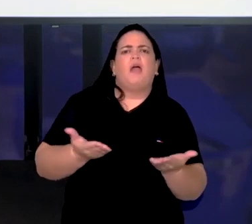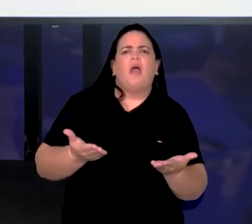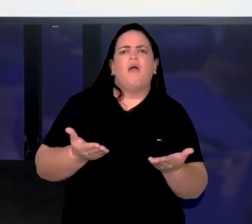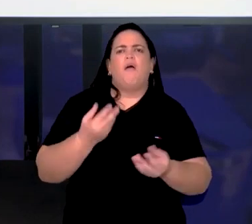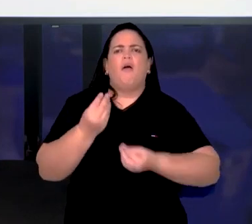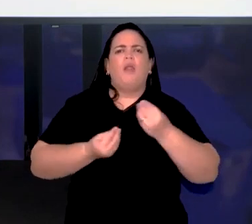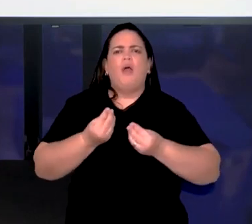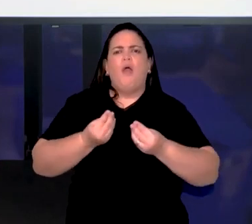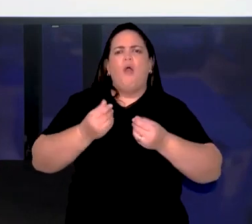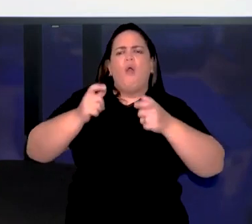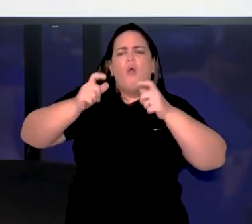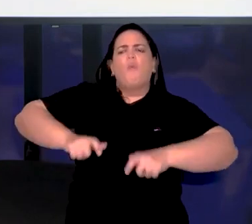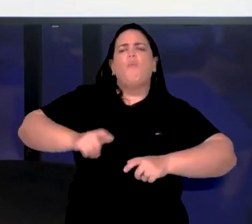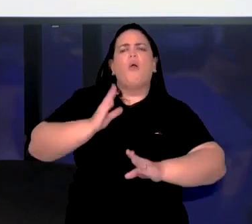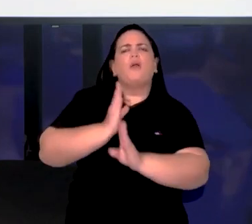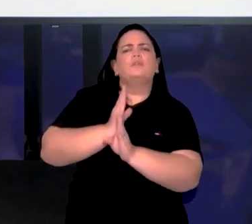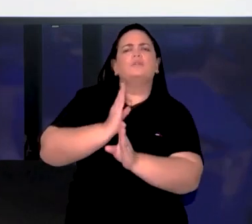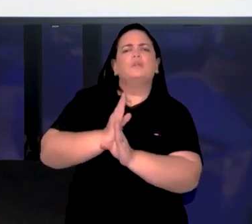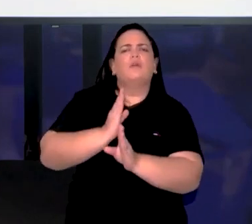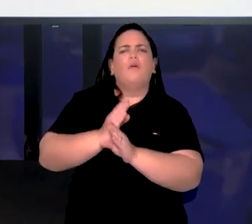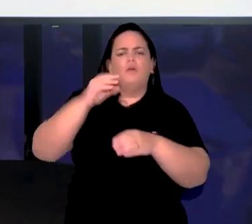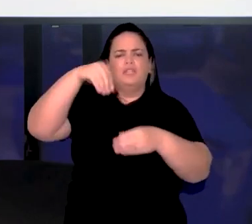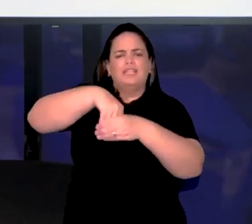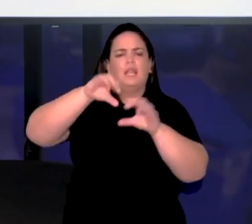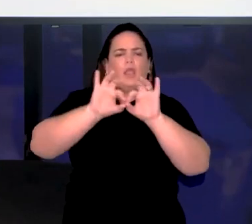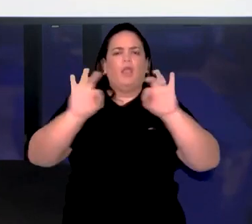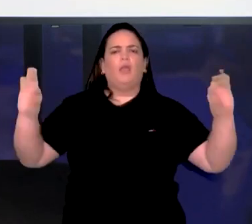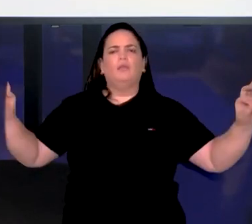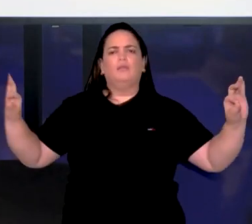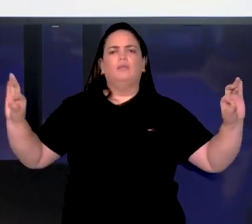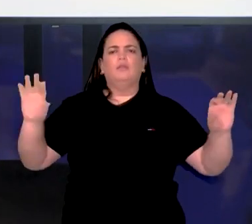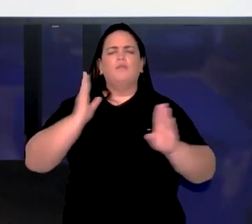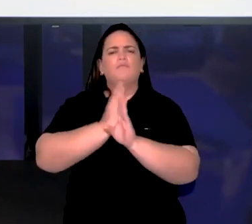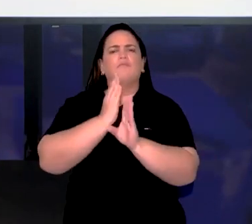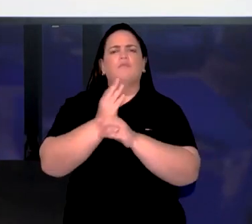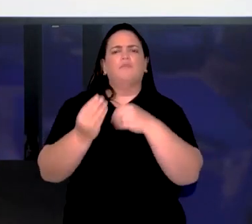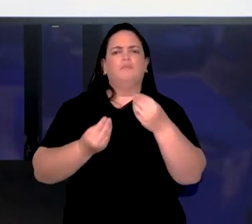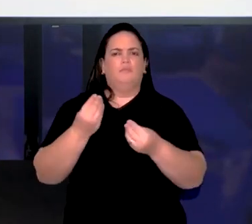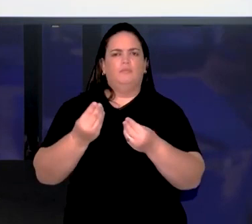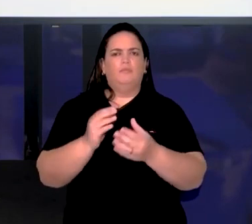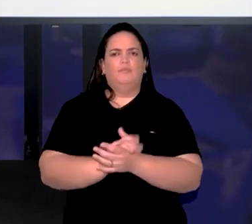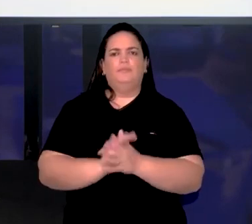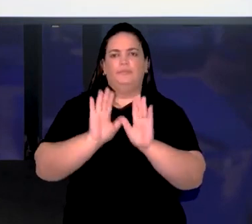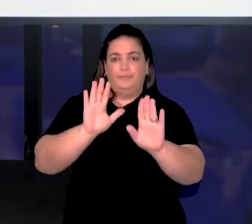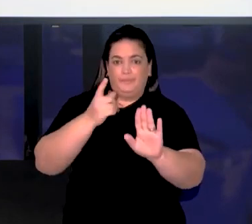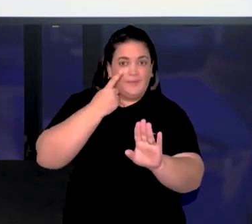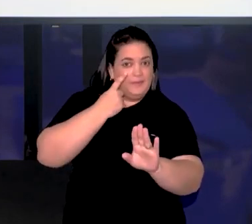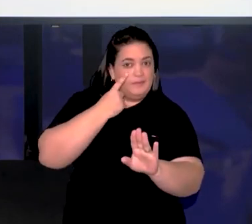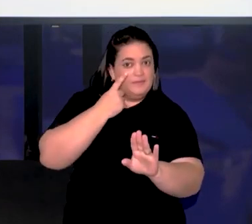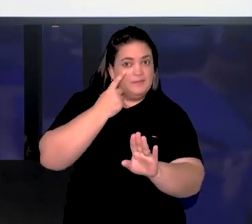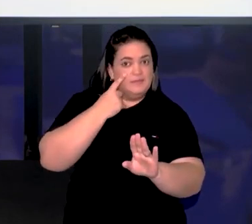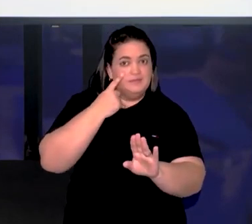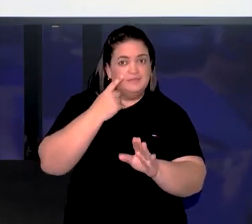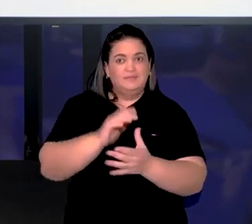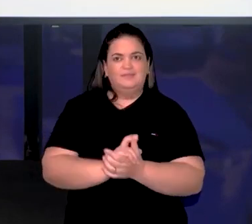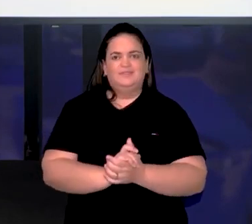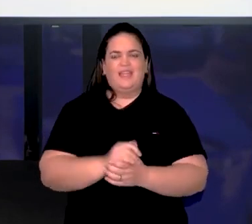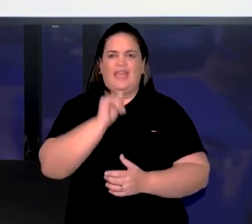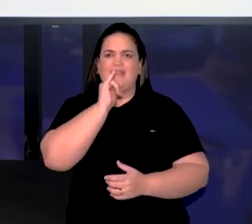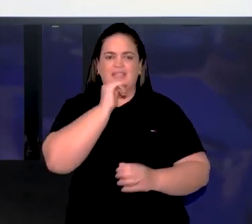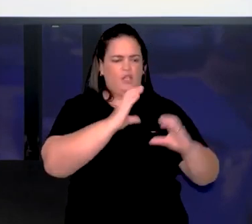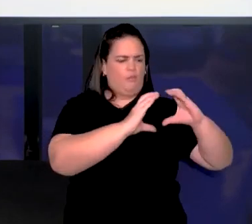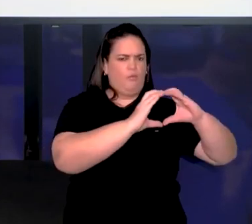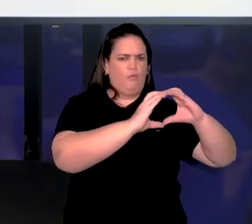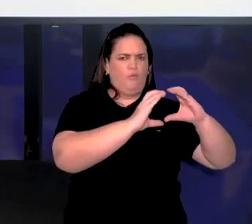para localizá-lo na reta numérica? Vejam só vocês aqui. Eu vou pegar um